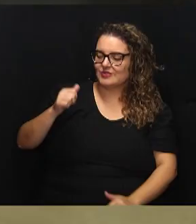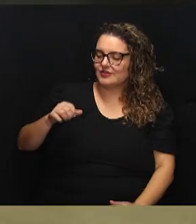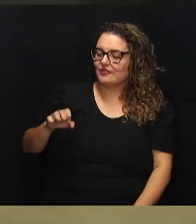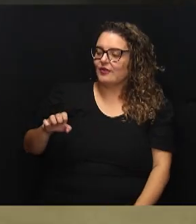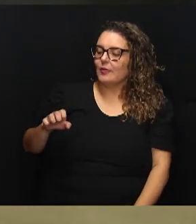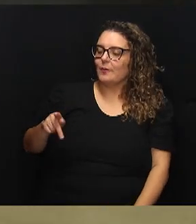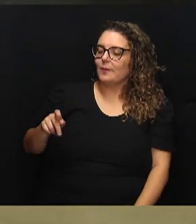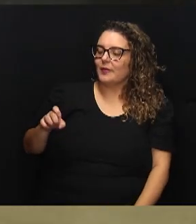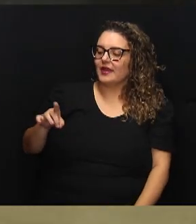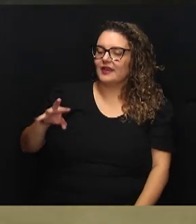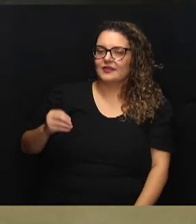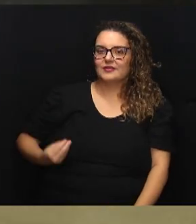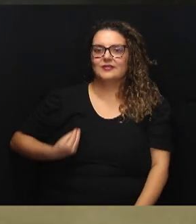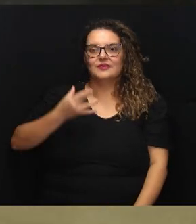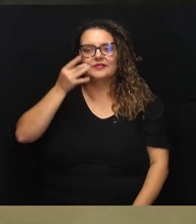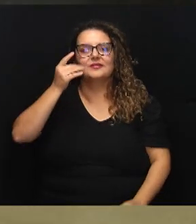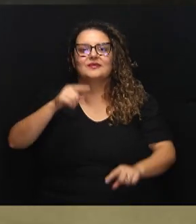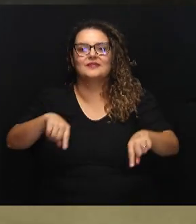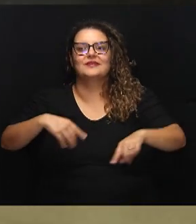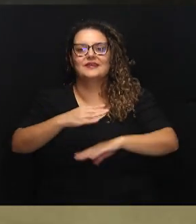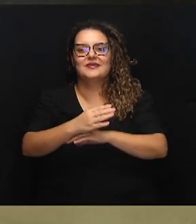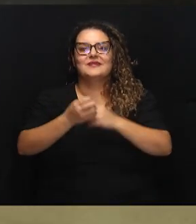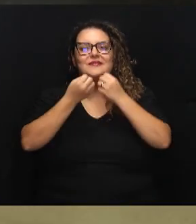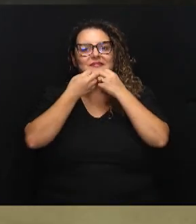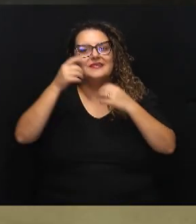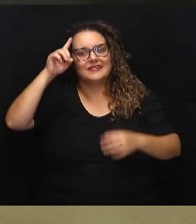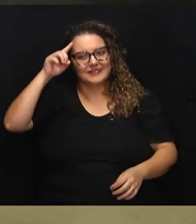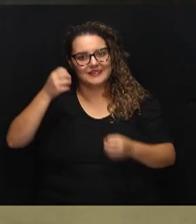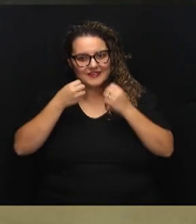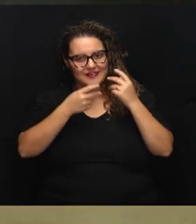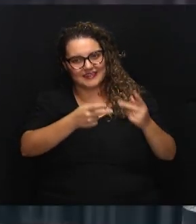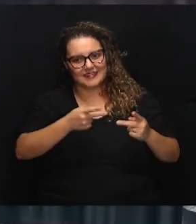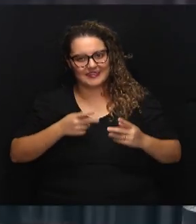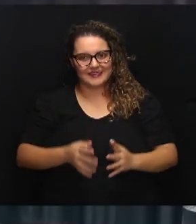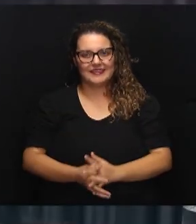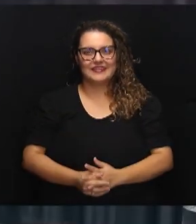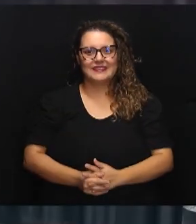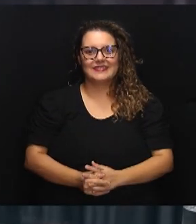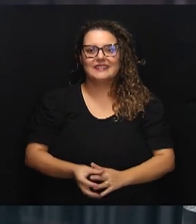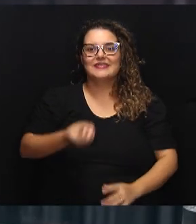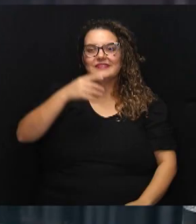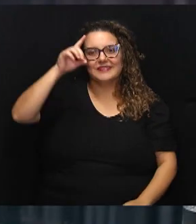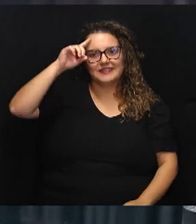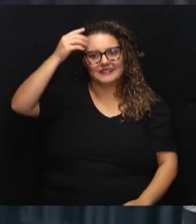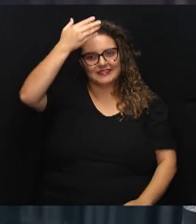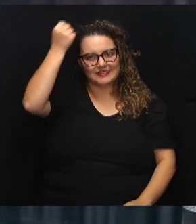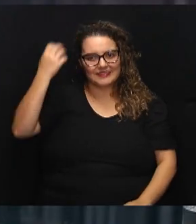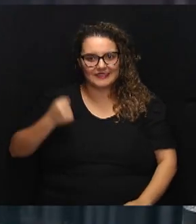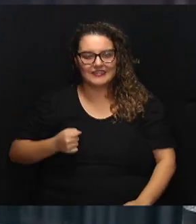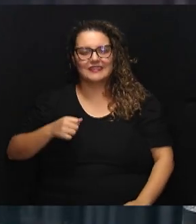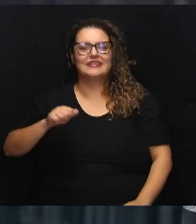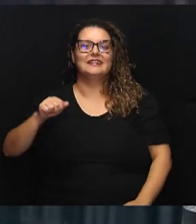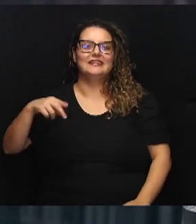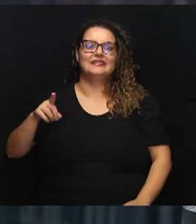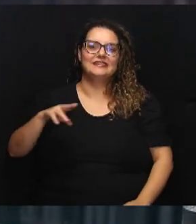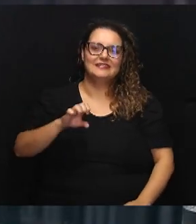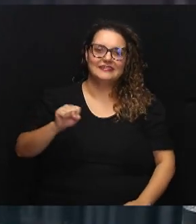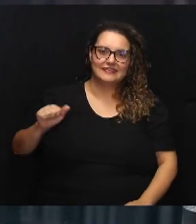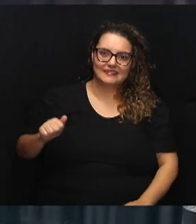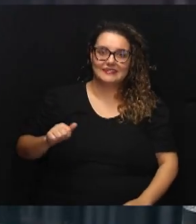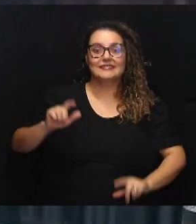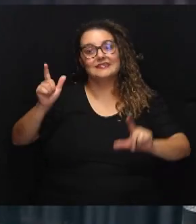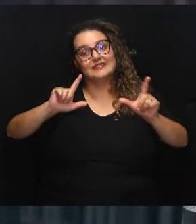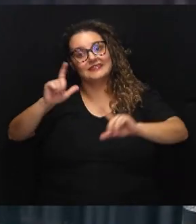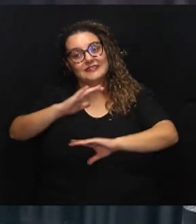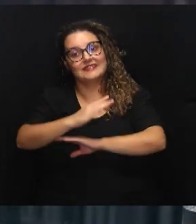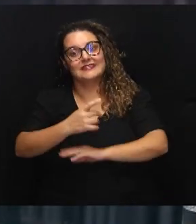conosco ao vivo aqui no estúdio. Muito bom dia, Pedro, seja bem-vindo. Bom dia, Rúbia, bom dia, Andressa, bom dia, amigos da TV Câmara Campinas.